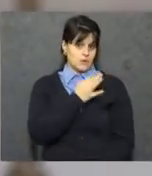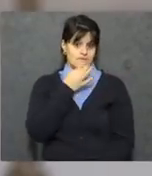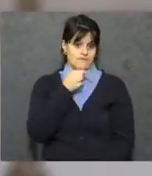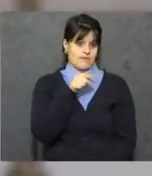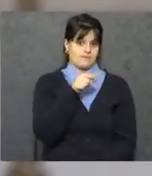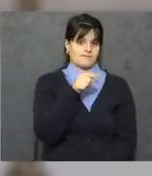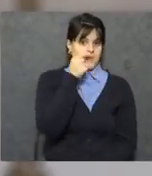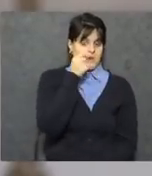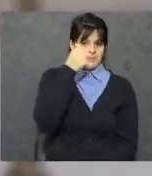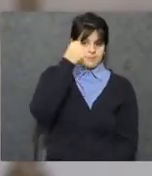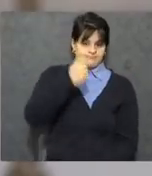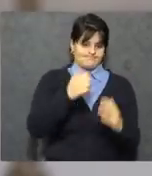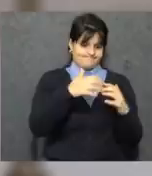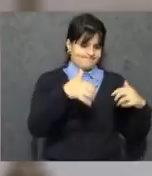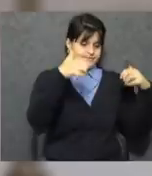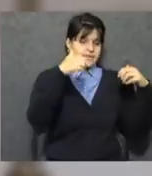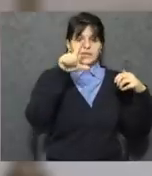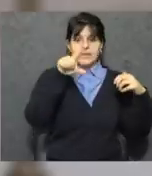e a Arão, dizendo: